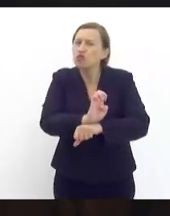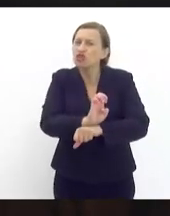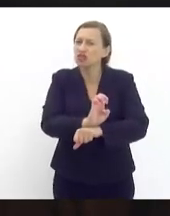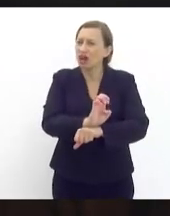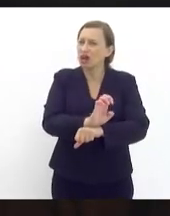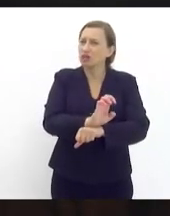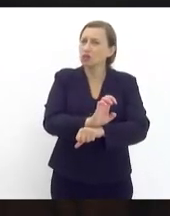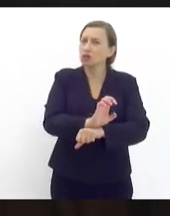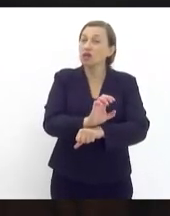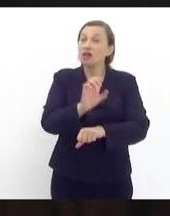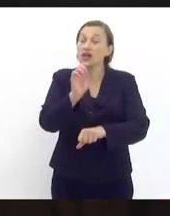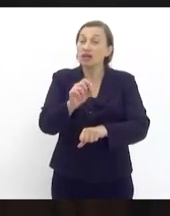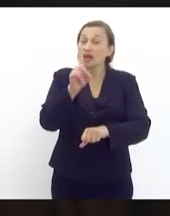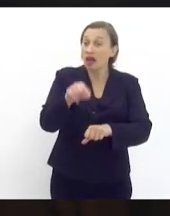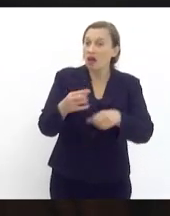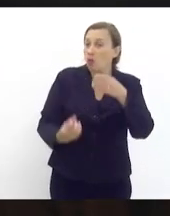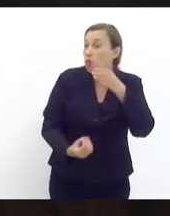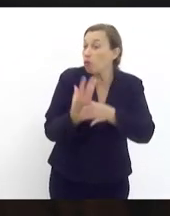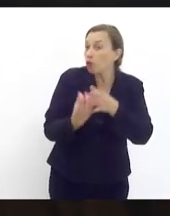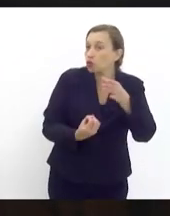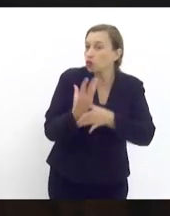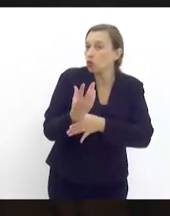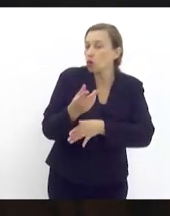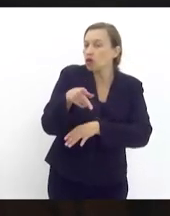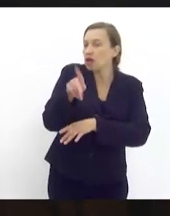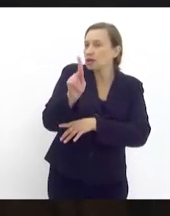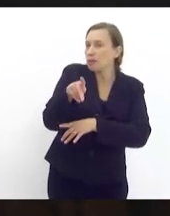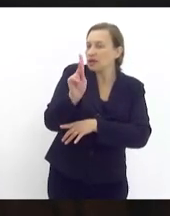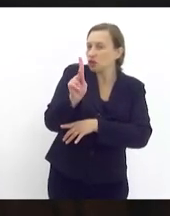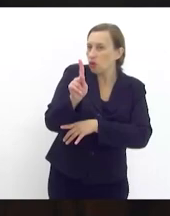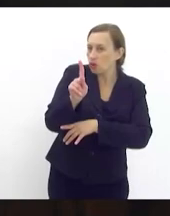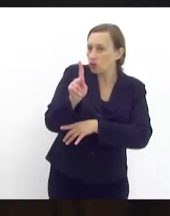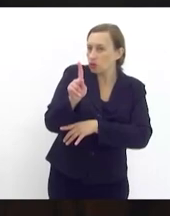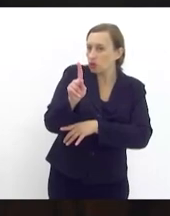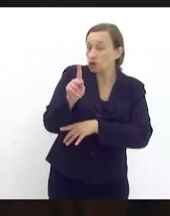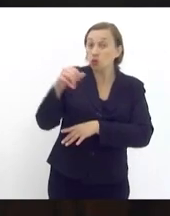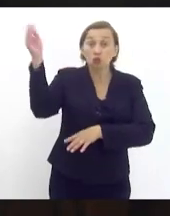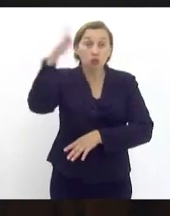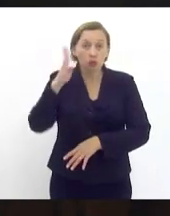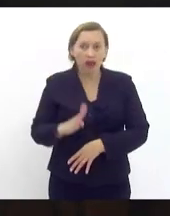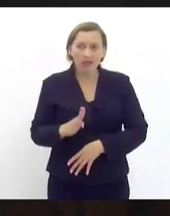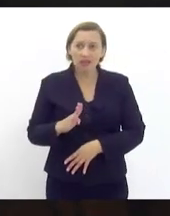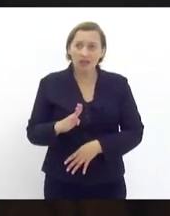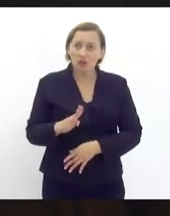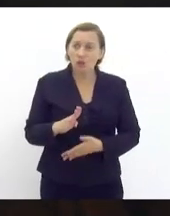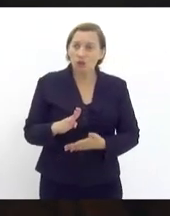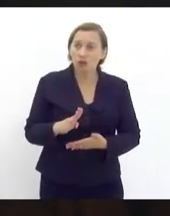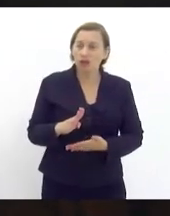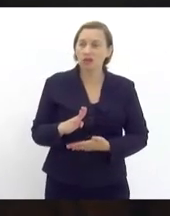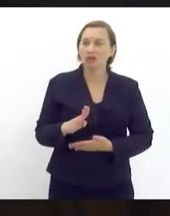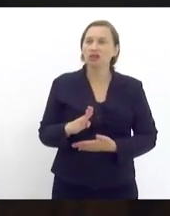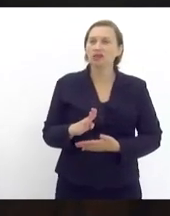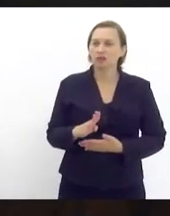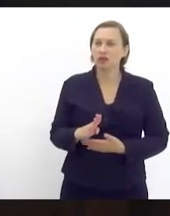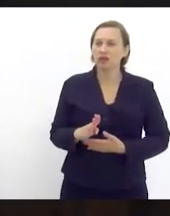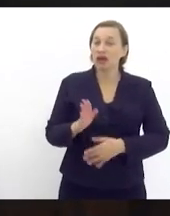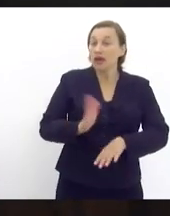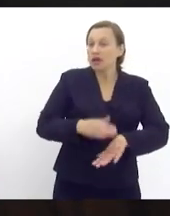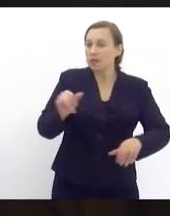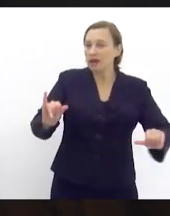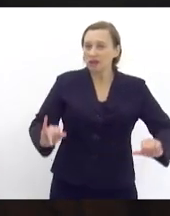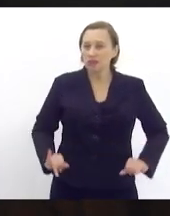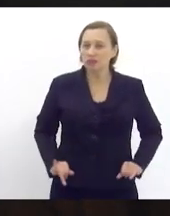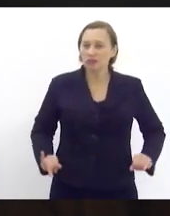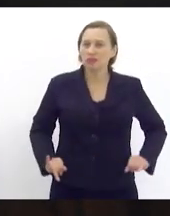que é o maior produtor de petróleo do Brasil por sua vez é o que mais sofre